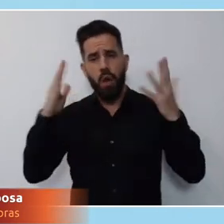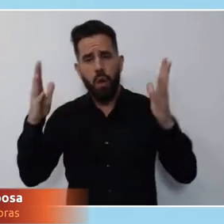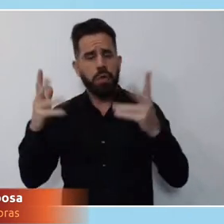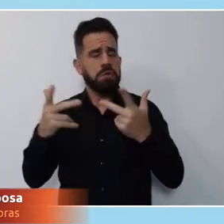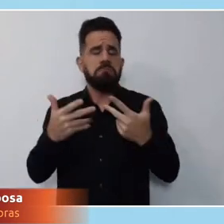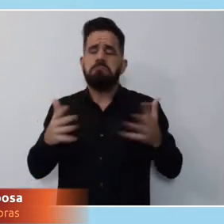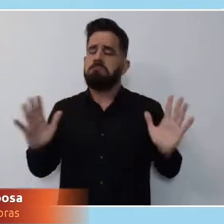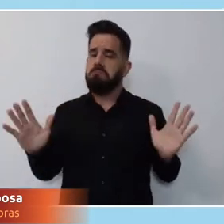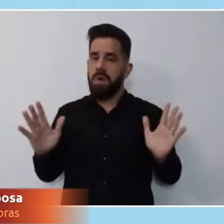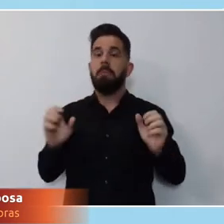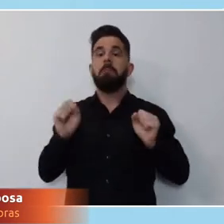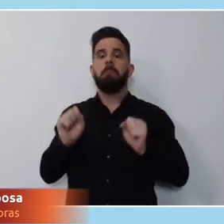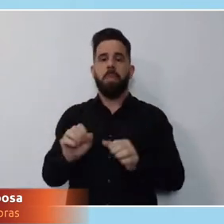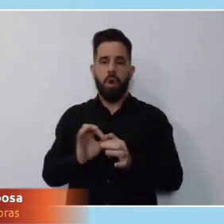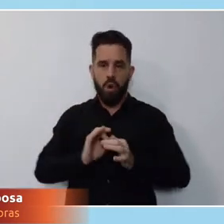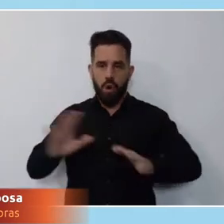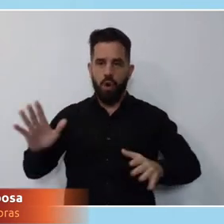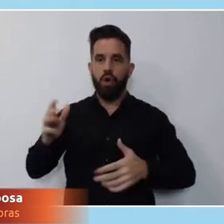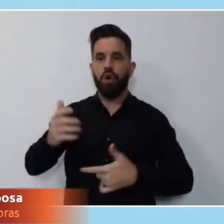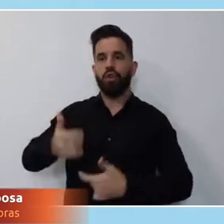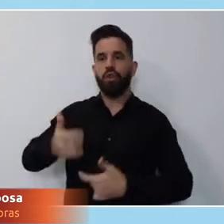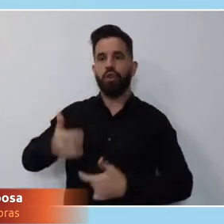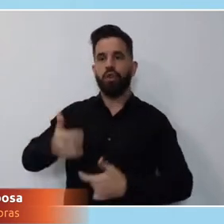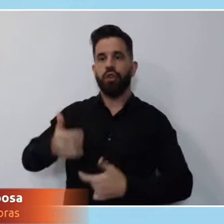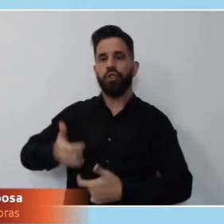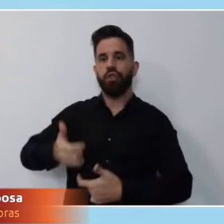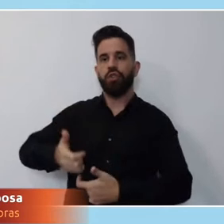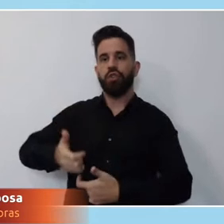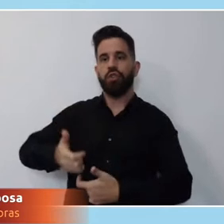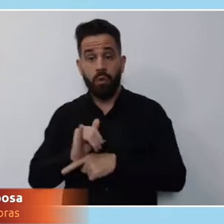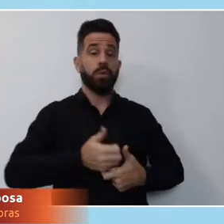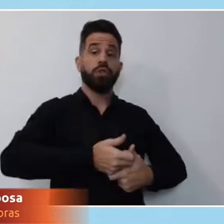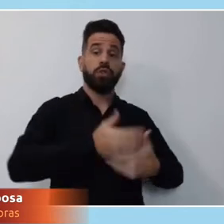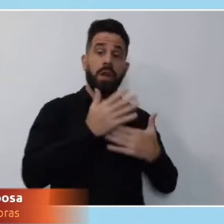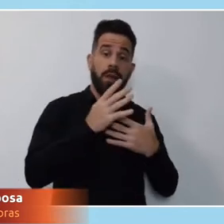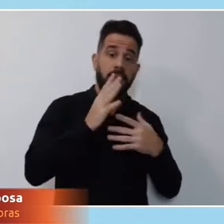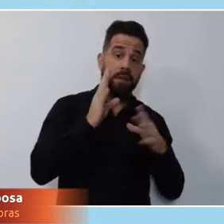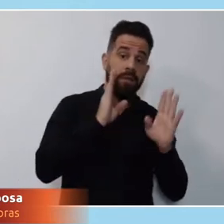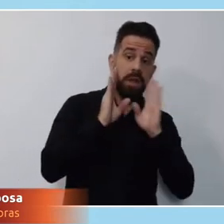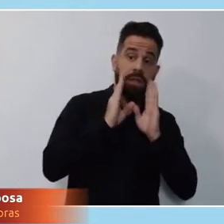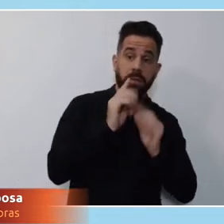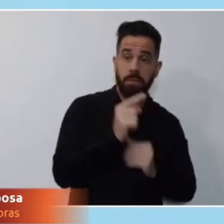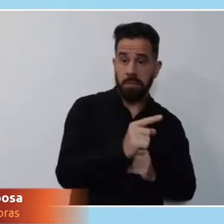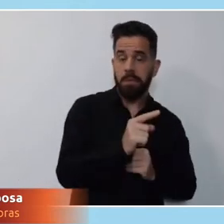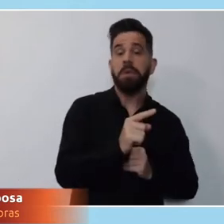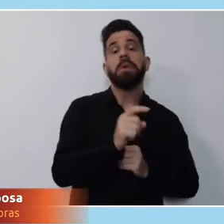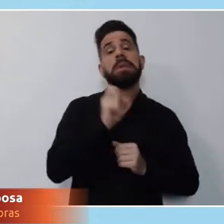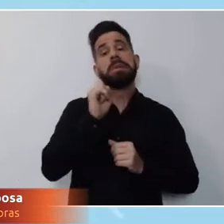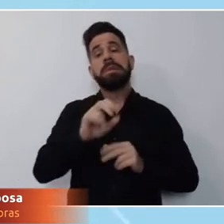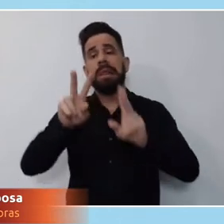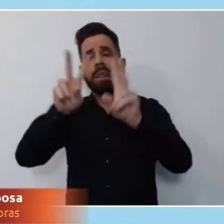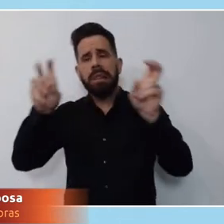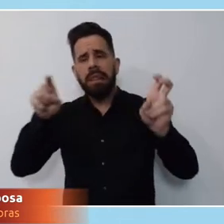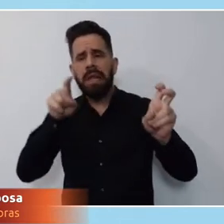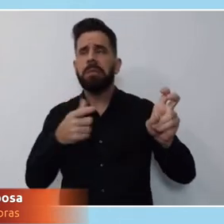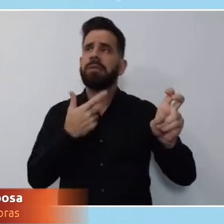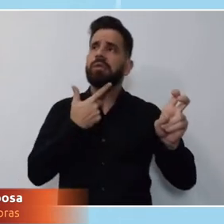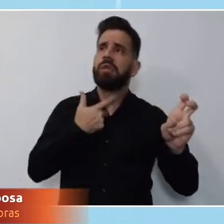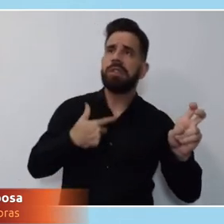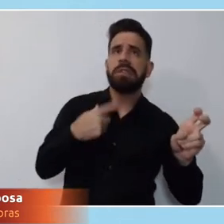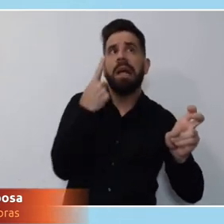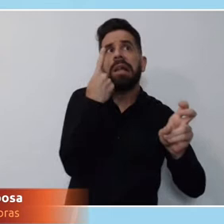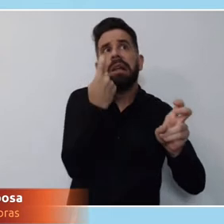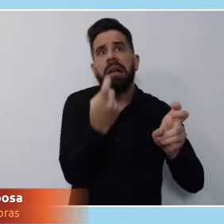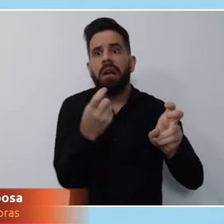no nosso chat no YouTube ou no chat do Facebook. Se você quiser sugerir um tema para ser tratado em entrevista